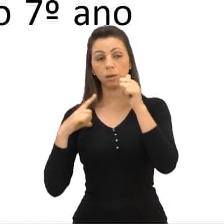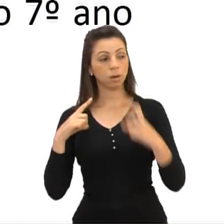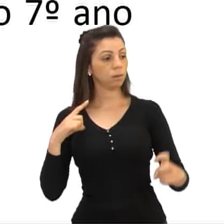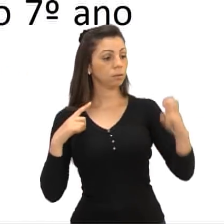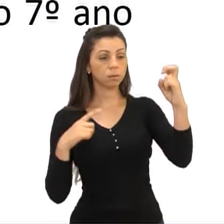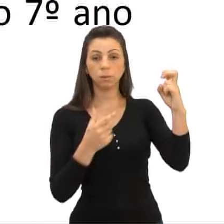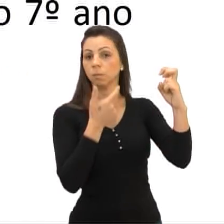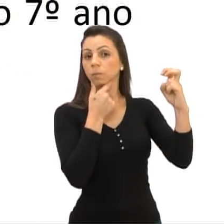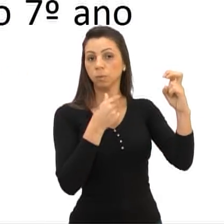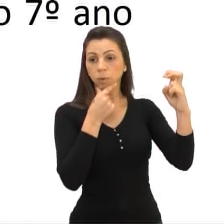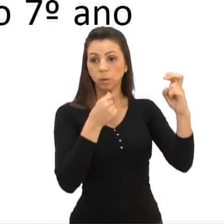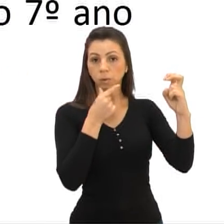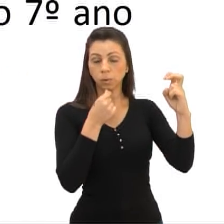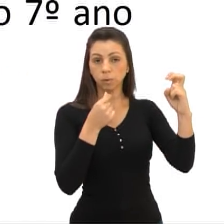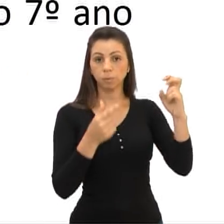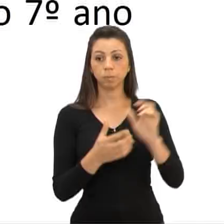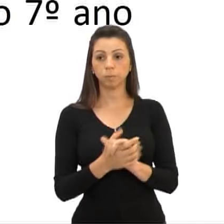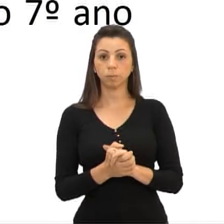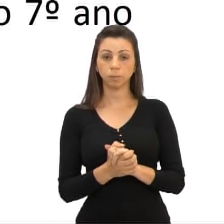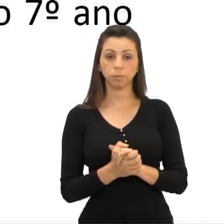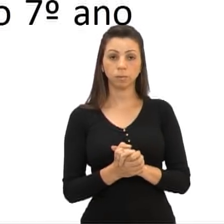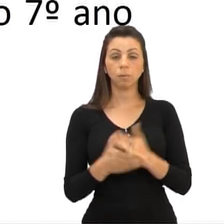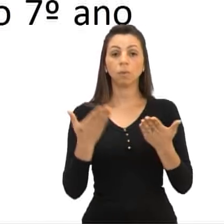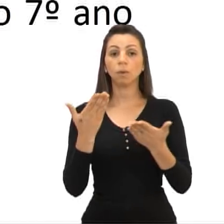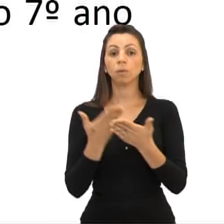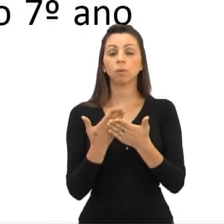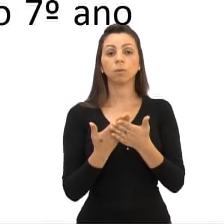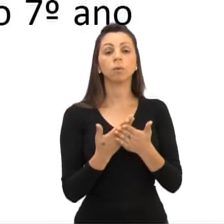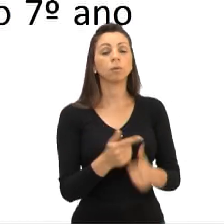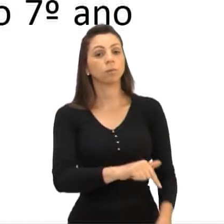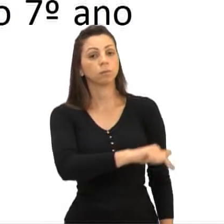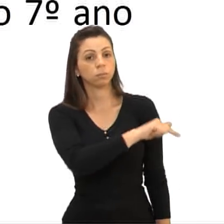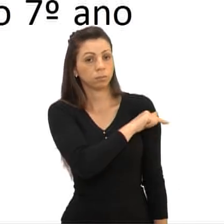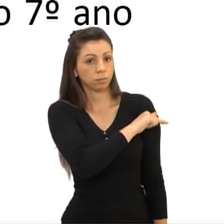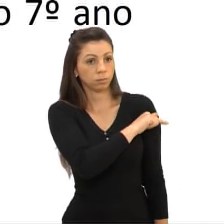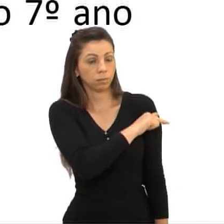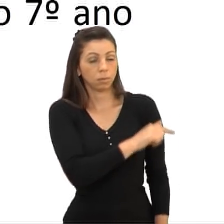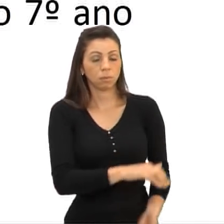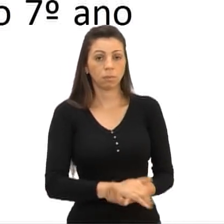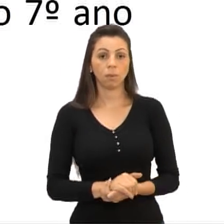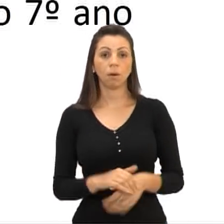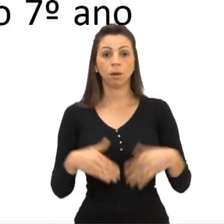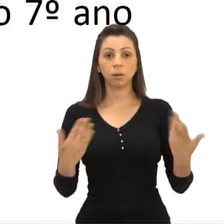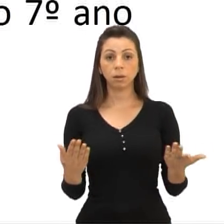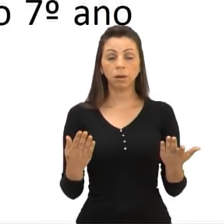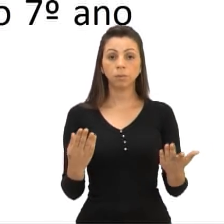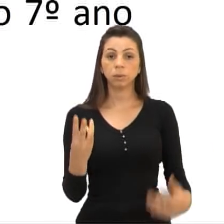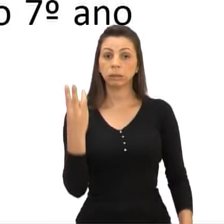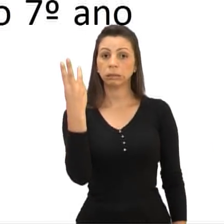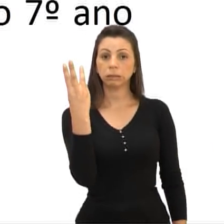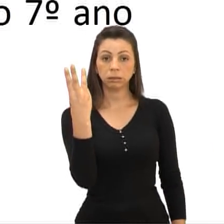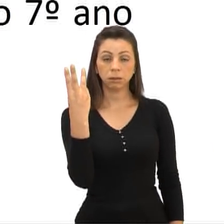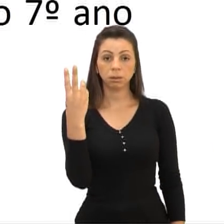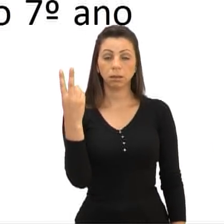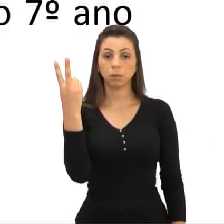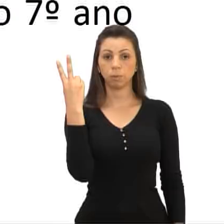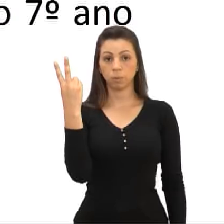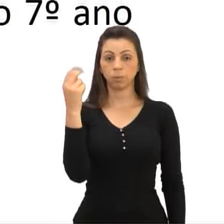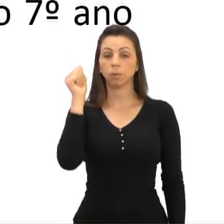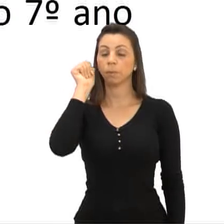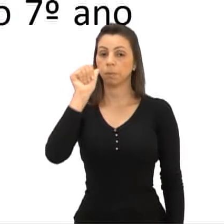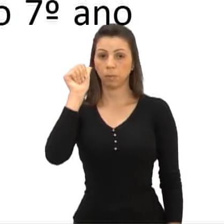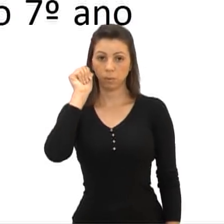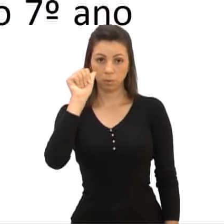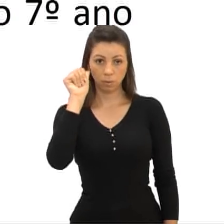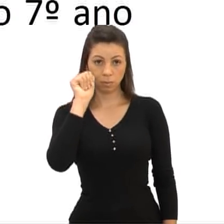meninos estudando no 7º ano. Se há 32 meninas matriculadas nesta